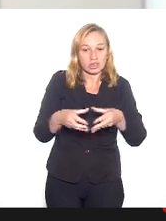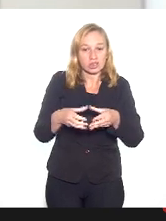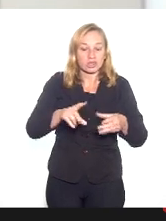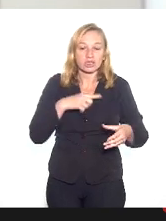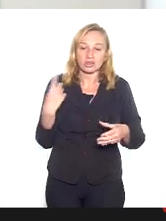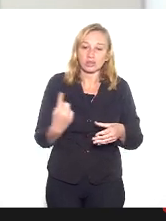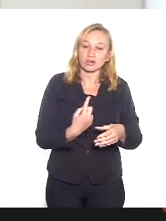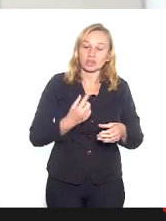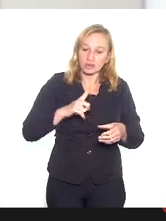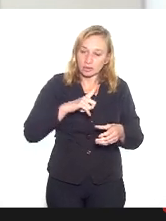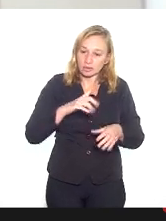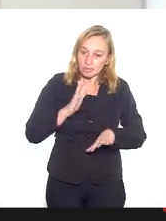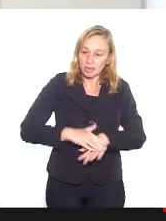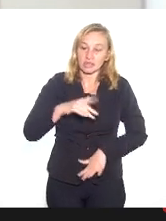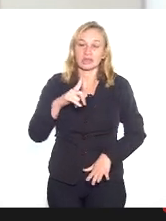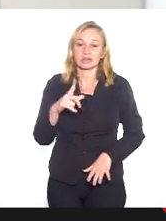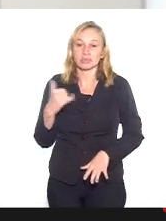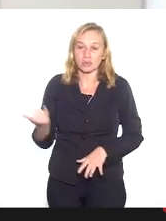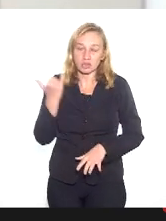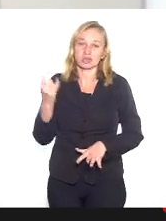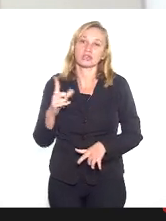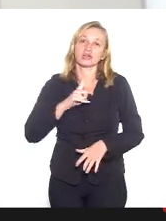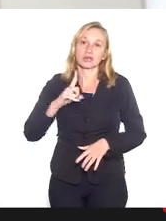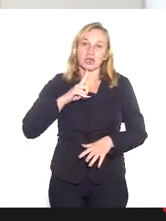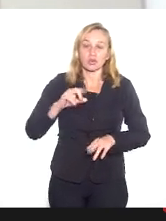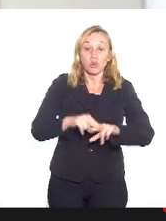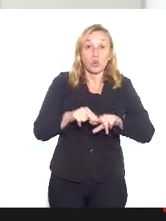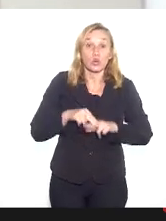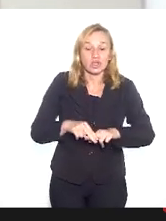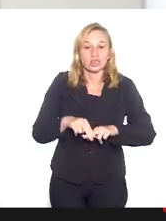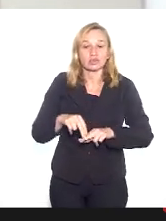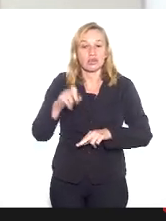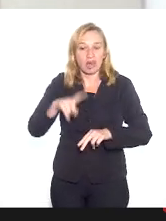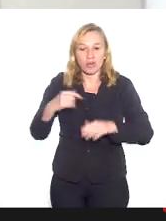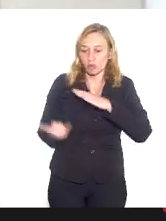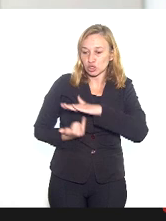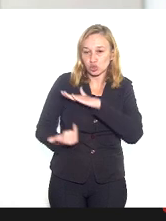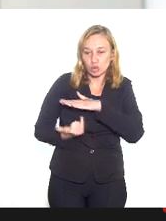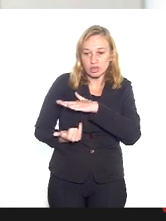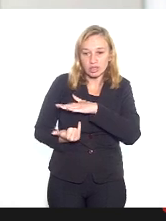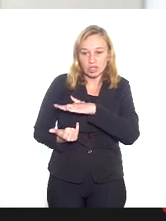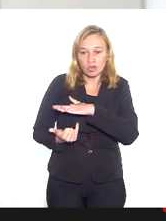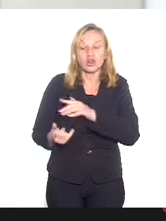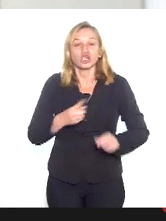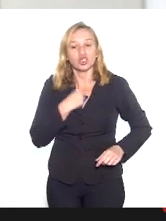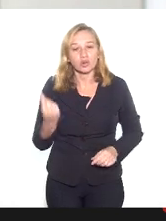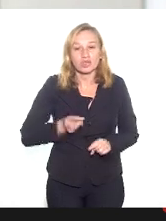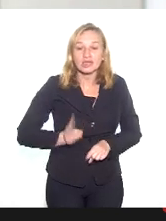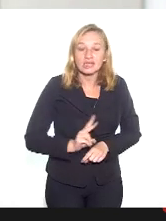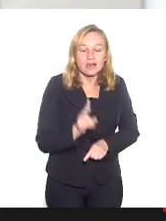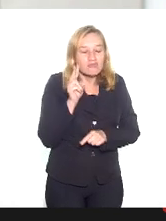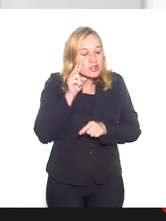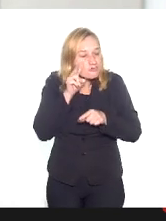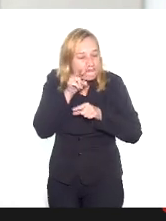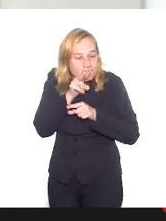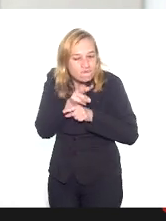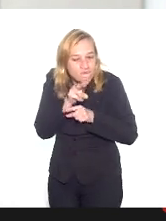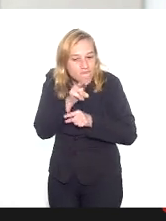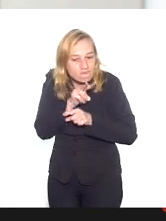gente tem de mais importante, né? E por isso é uma instituição, né, que a gente está sempre atento,